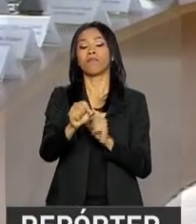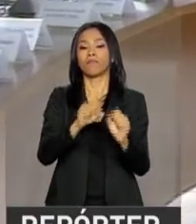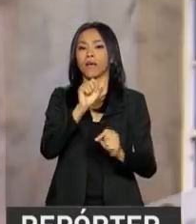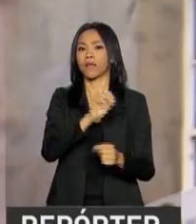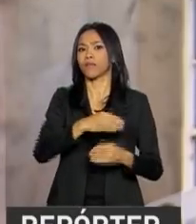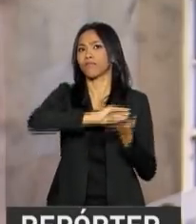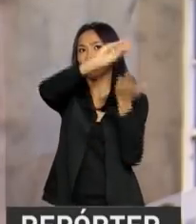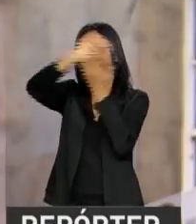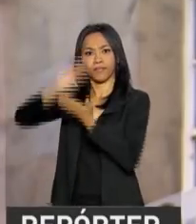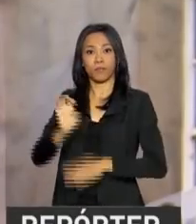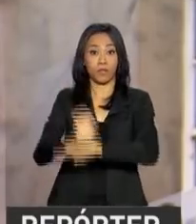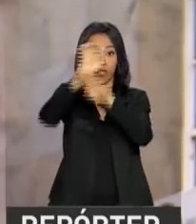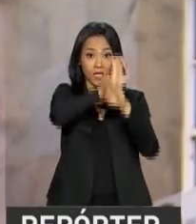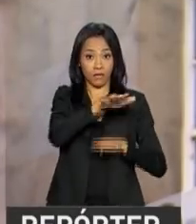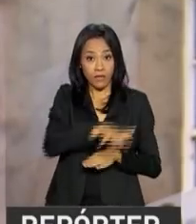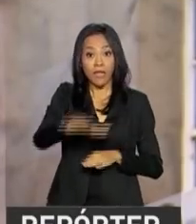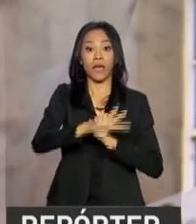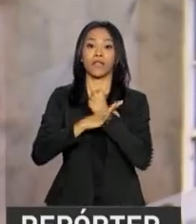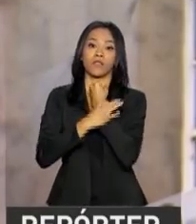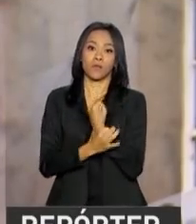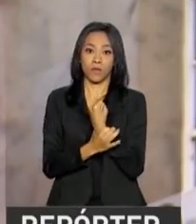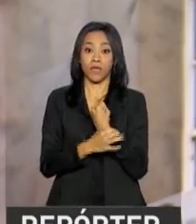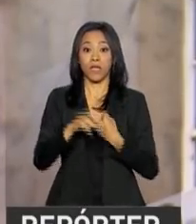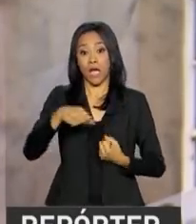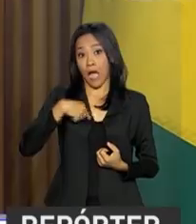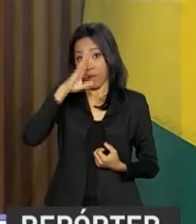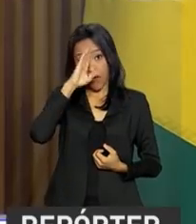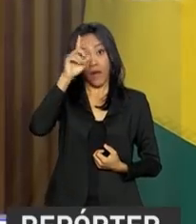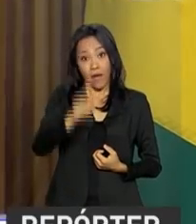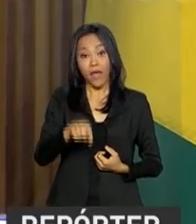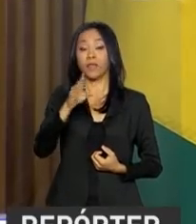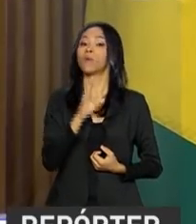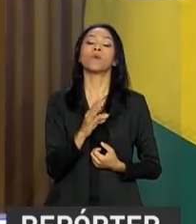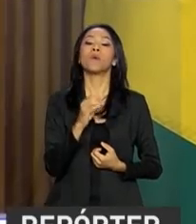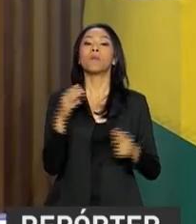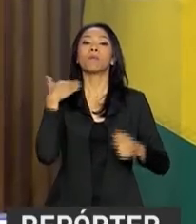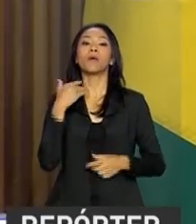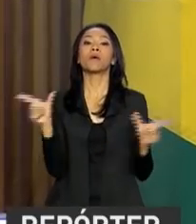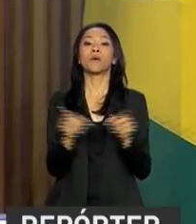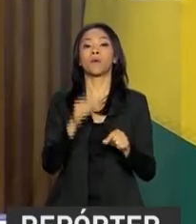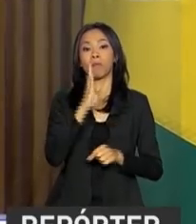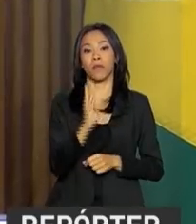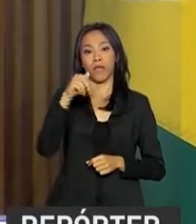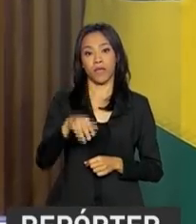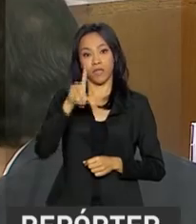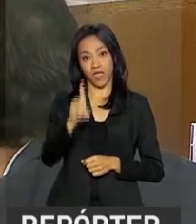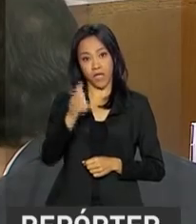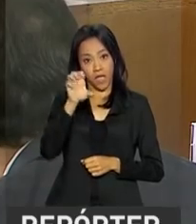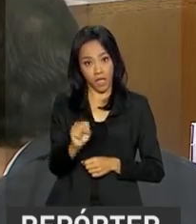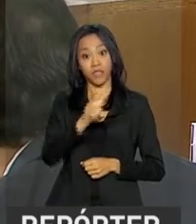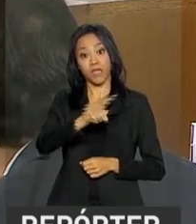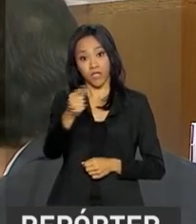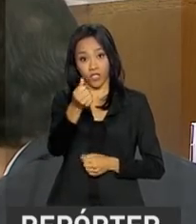estados a maior parte dos recursos é do bnds o presidente michel temer falou que o financiamento vai